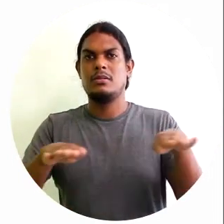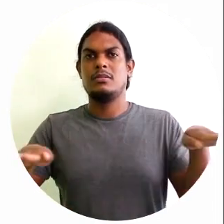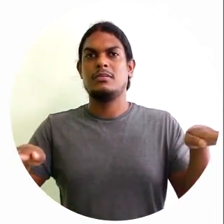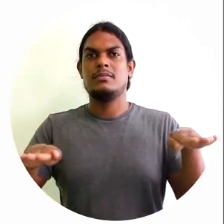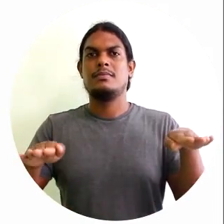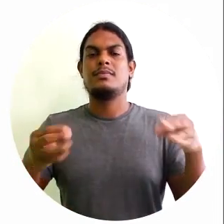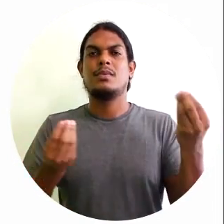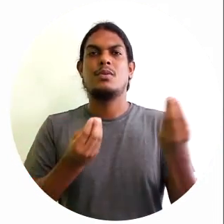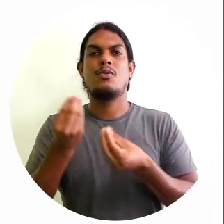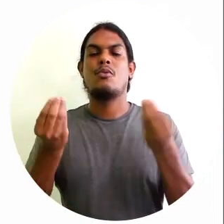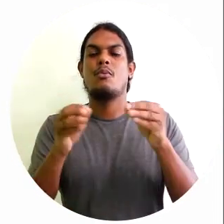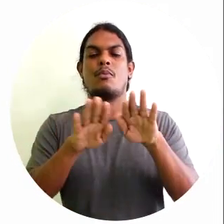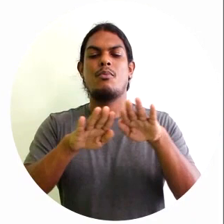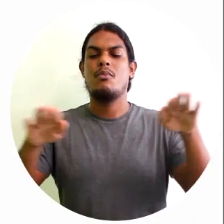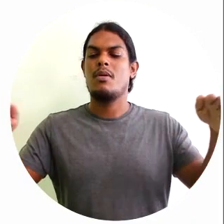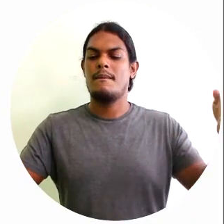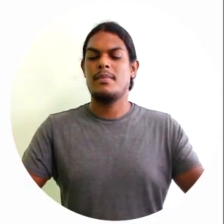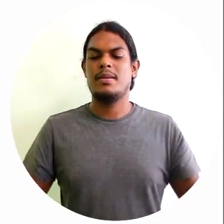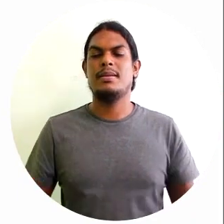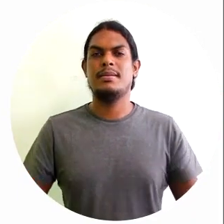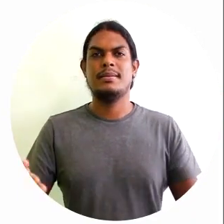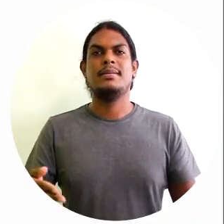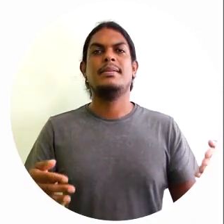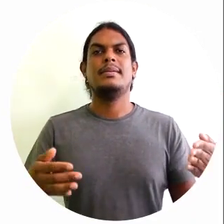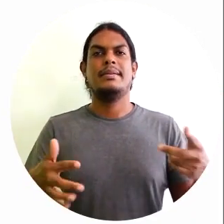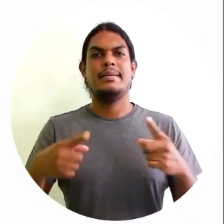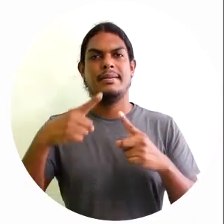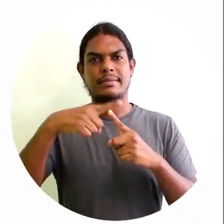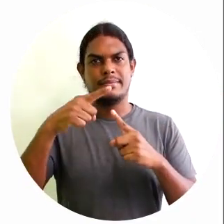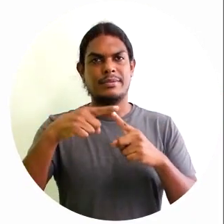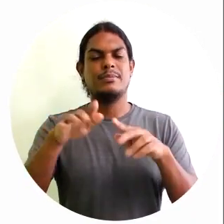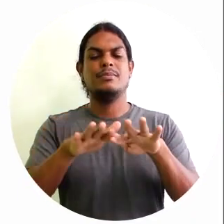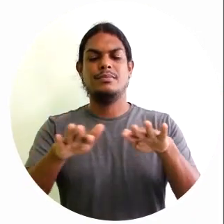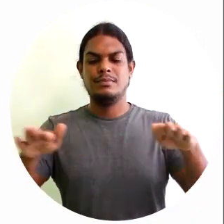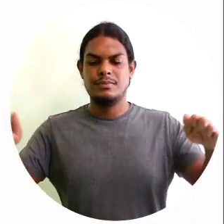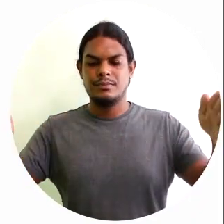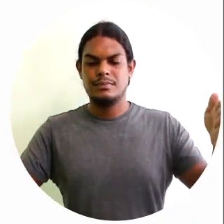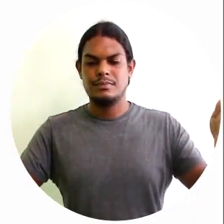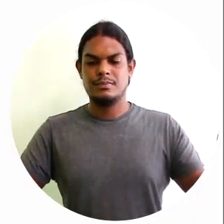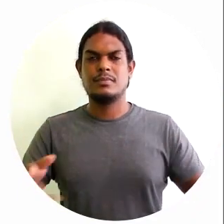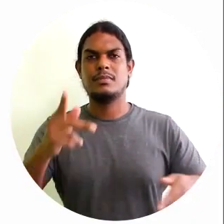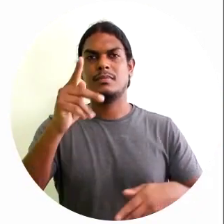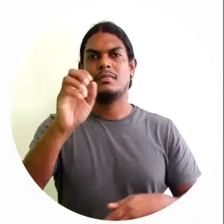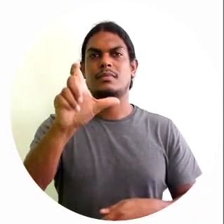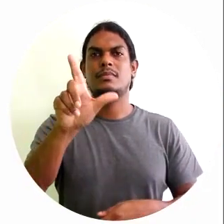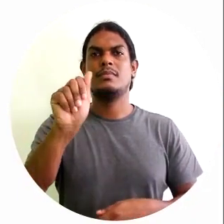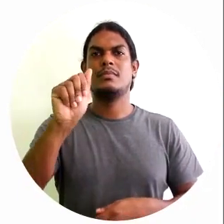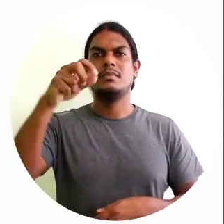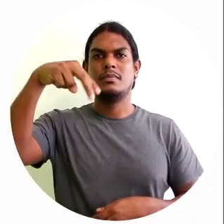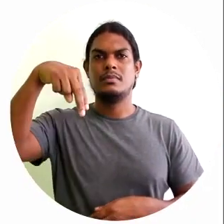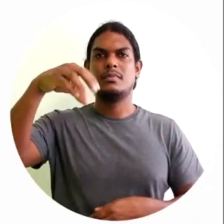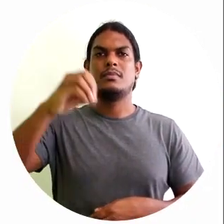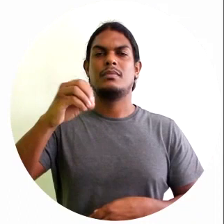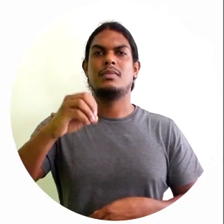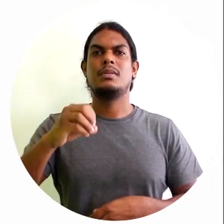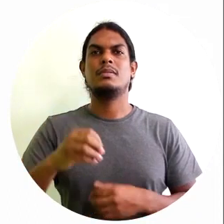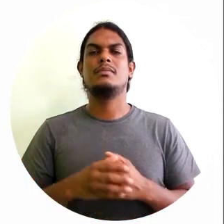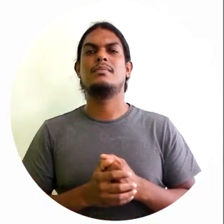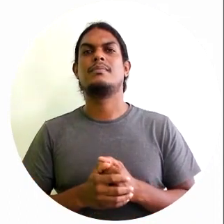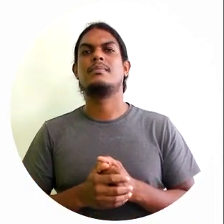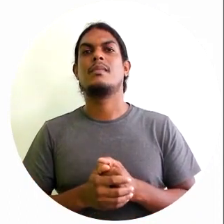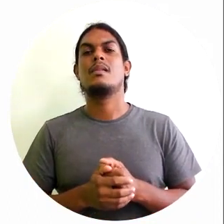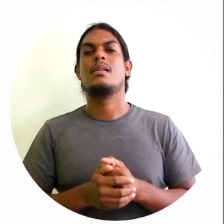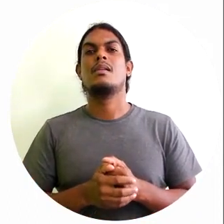tampo de uma superfície de uma mesa. Aquilo ali é um plano, ele é todo uniforme. Porém,